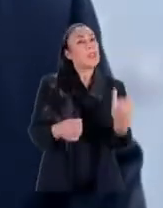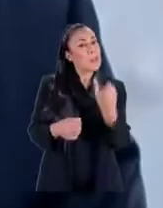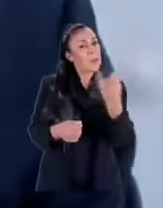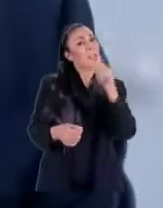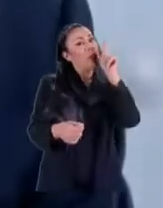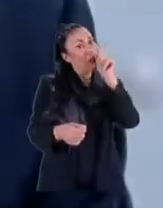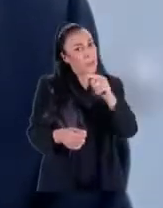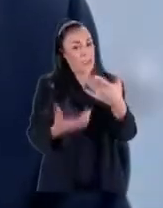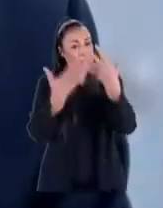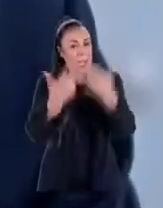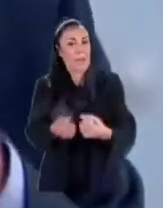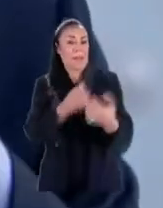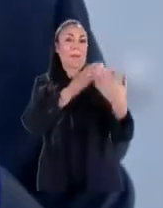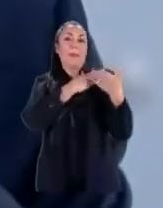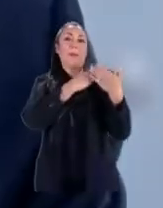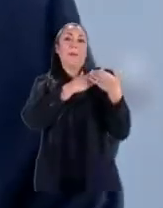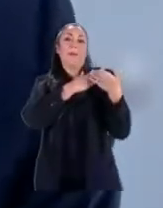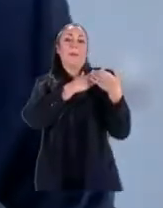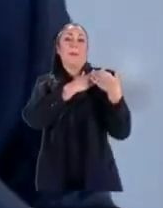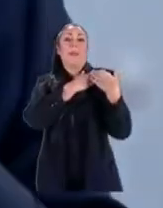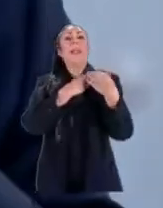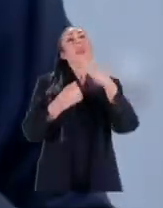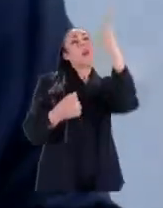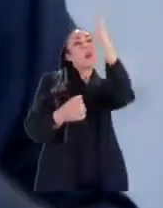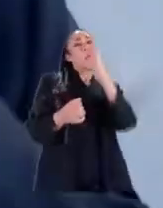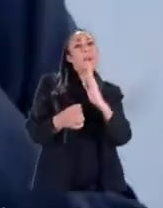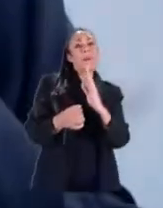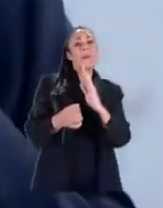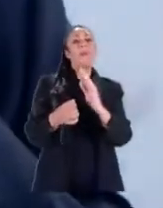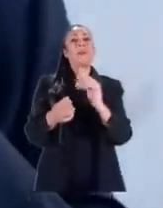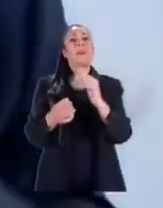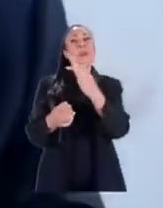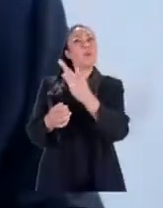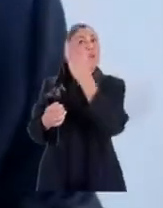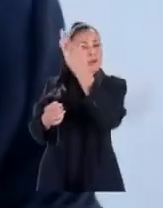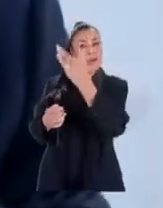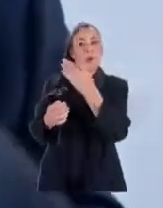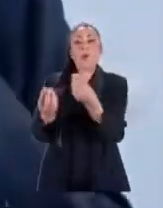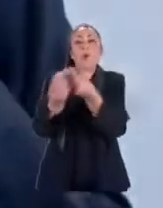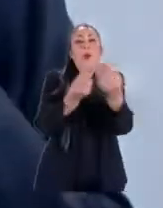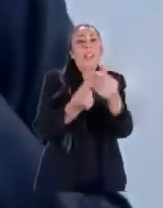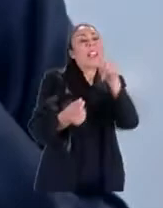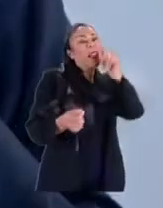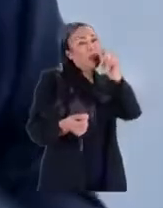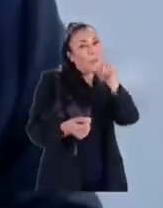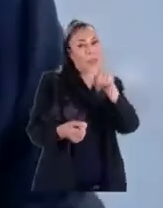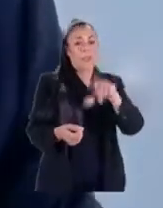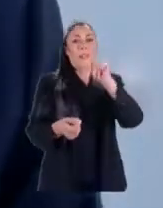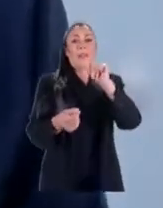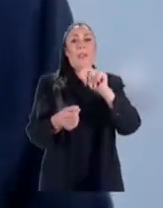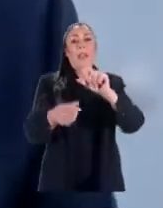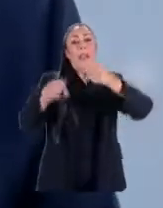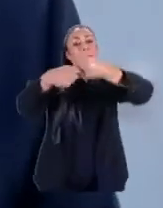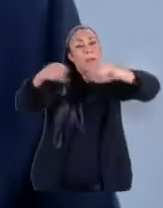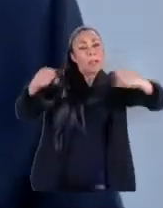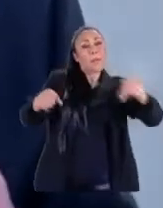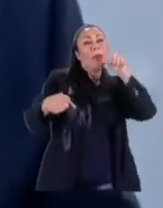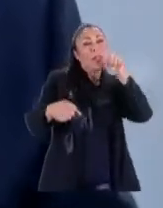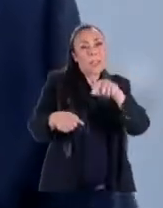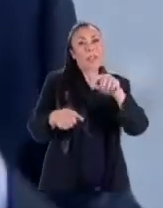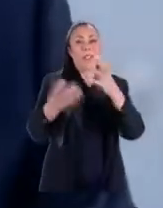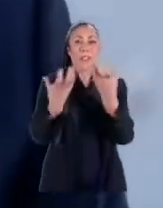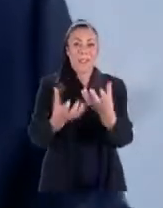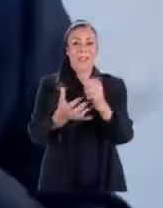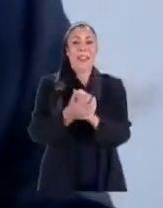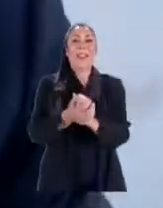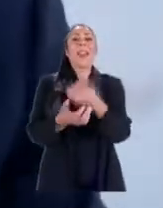você assuma a responsabilidade desse Brasil. Ele será da qualidade que você quiser, do tamanho que você quiser. Terminou. E ele vai